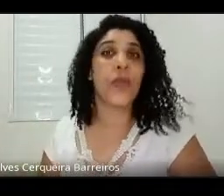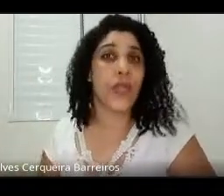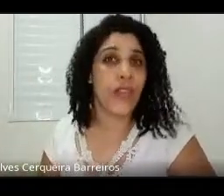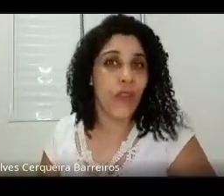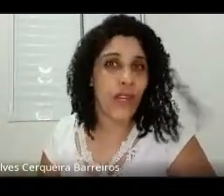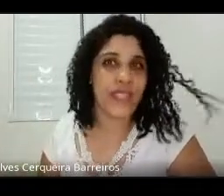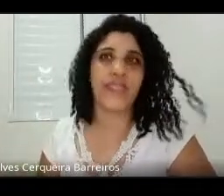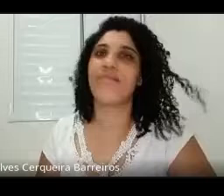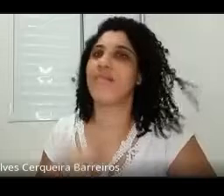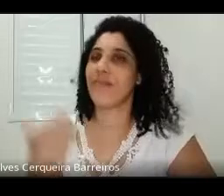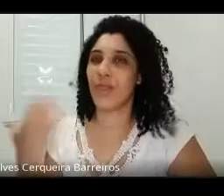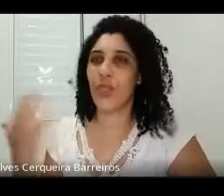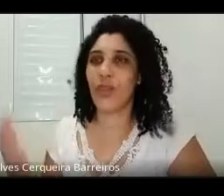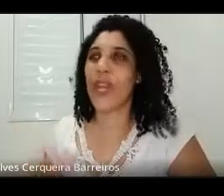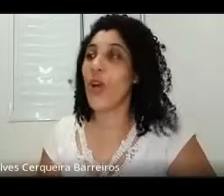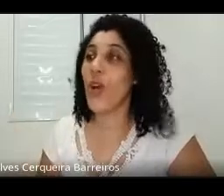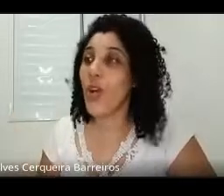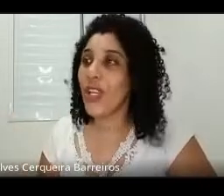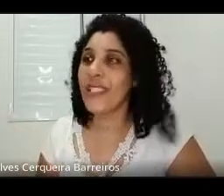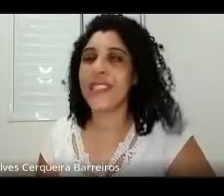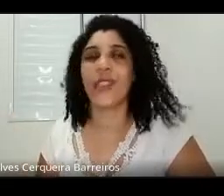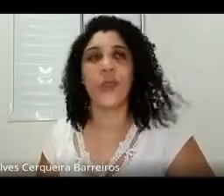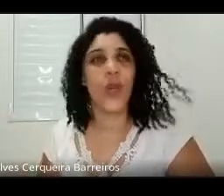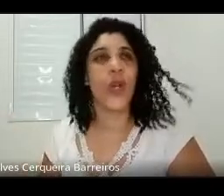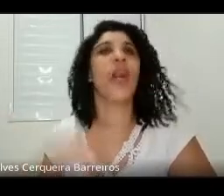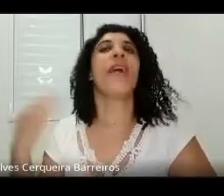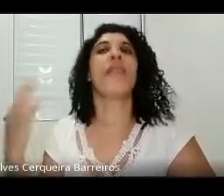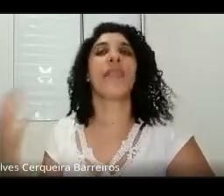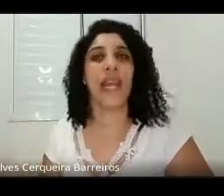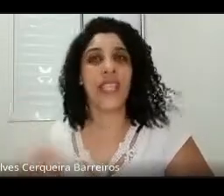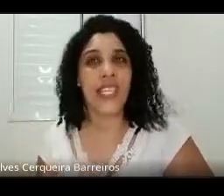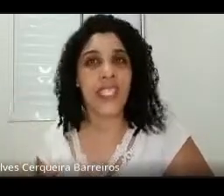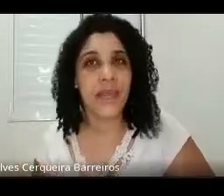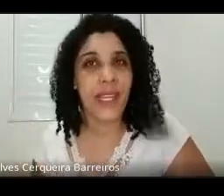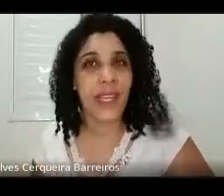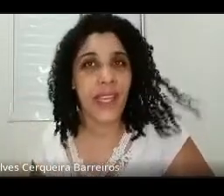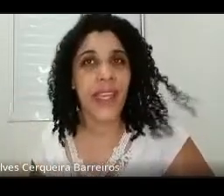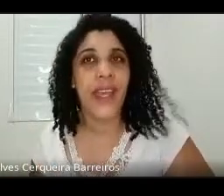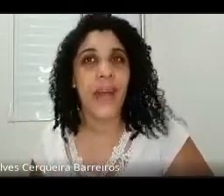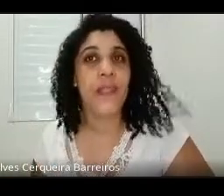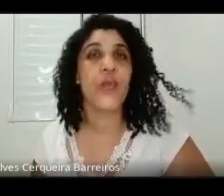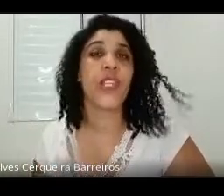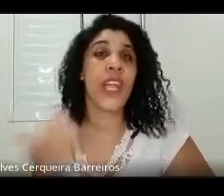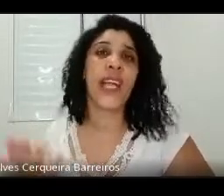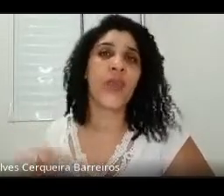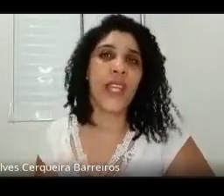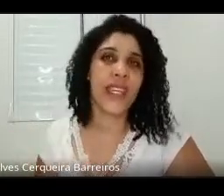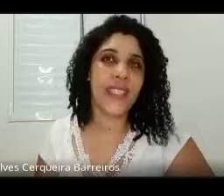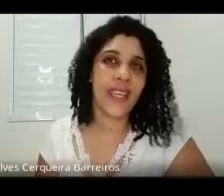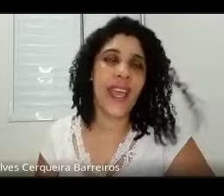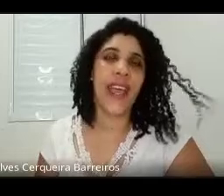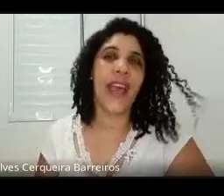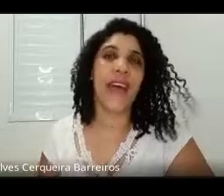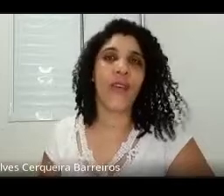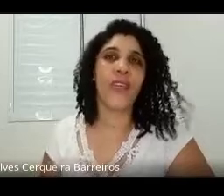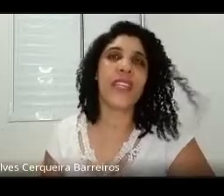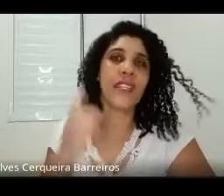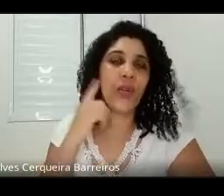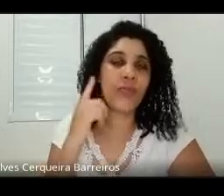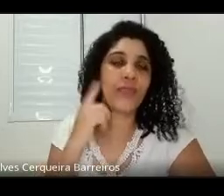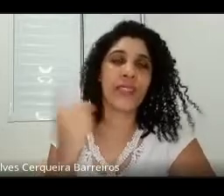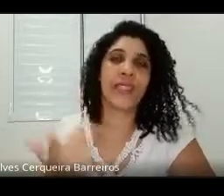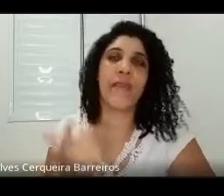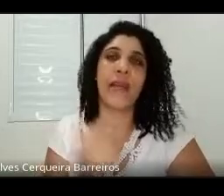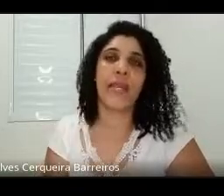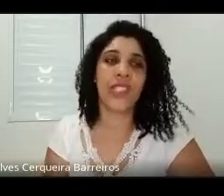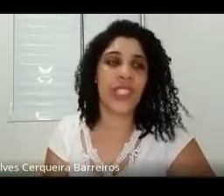Outras pelo tom da voz. Quando fala, oi, tudo bom? Aí ele já sabe quem é a pessoa, ele já reconhece a voz, né?